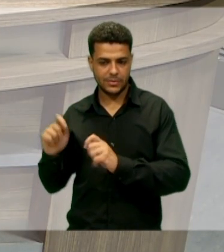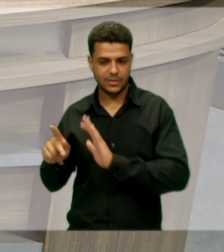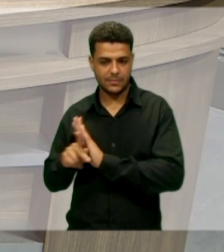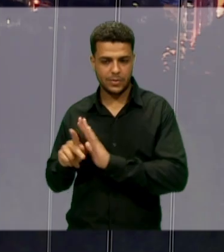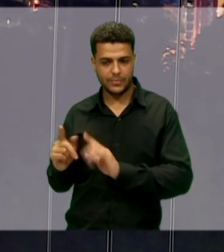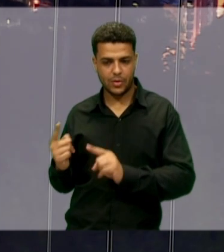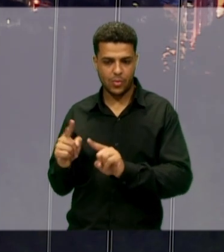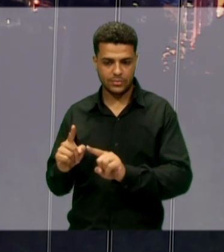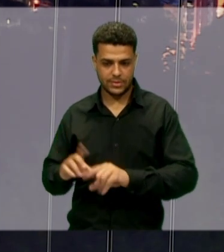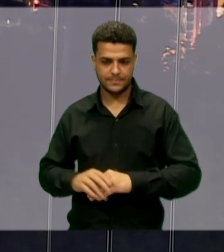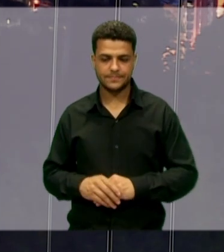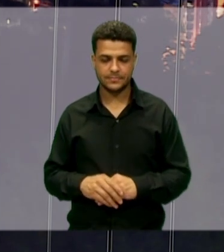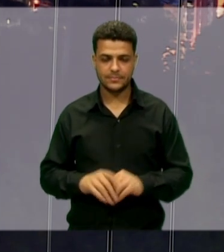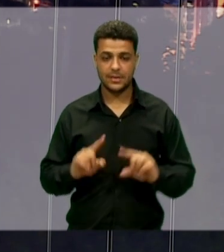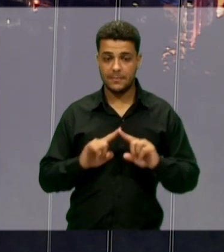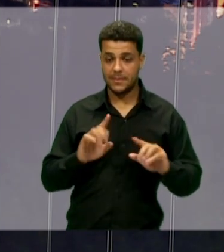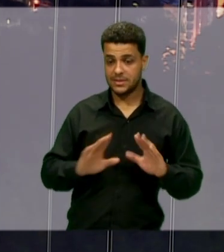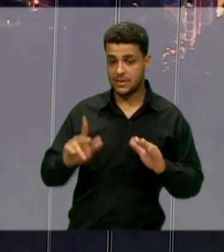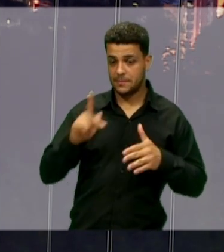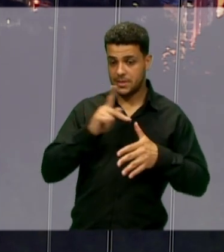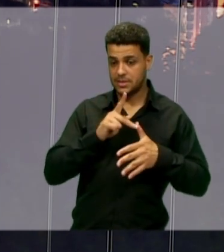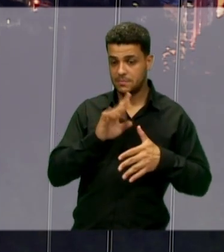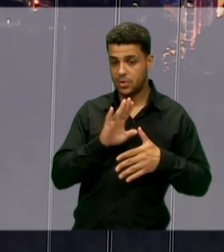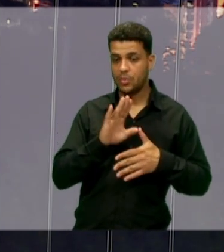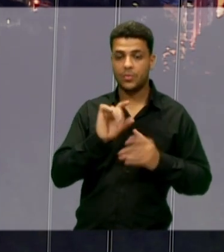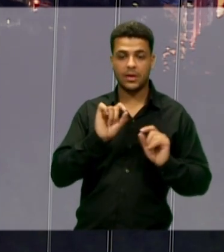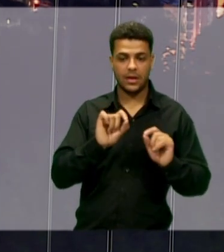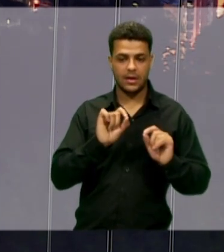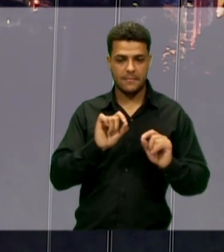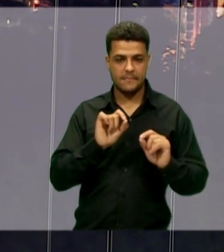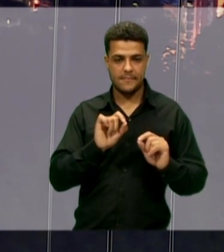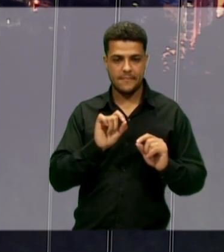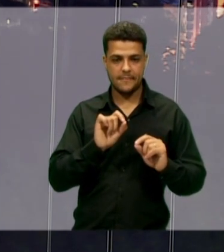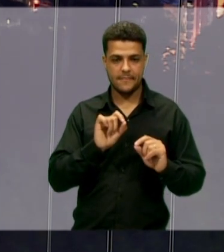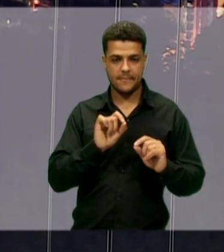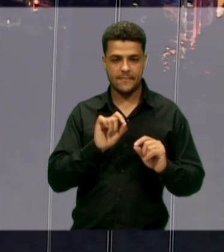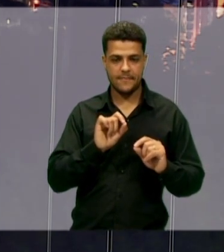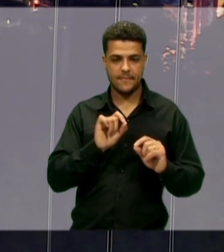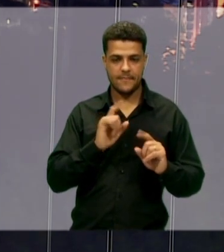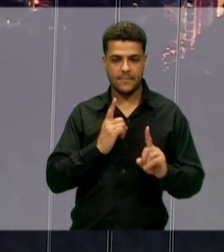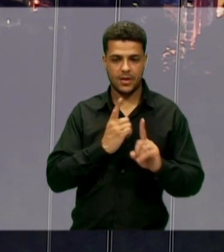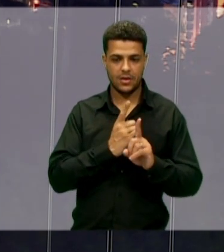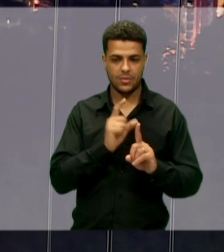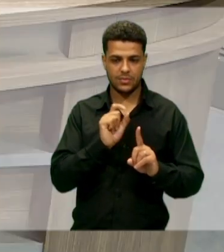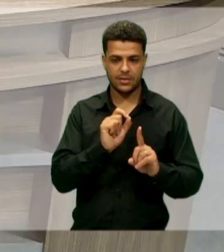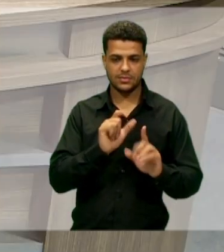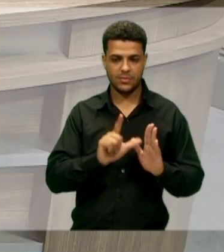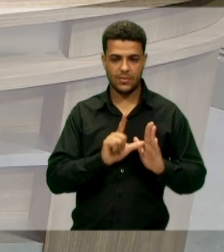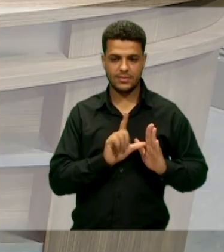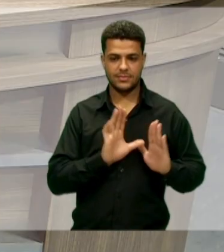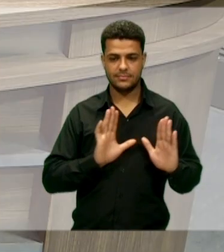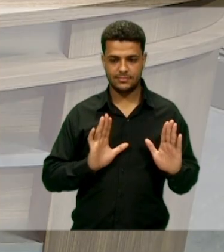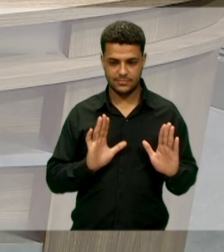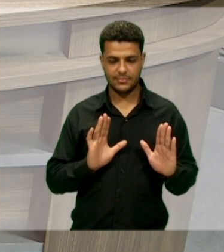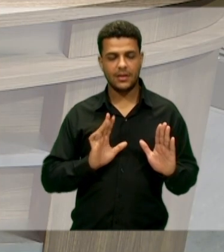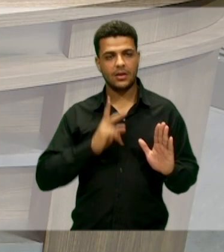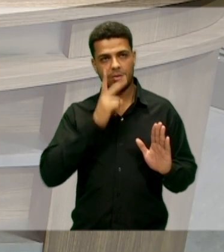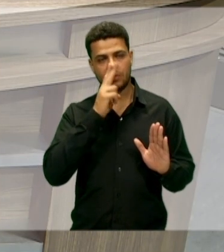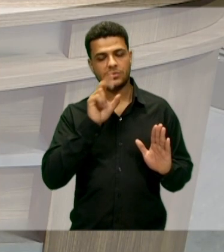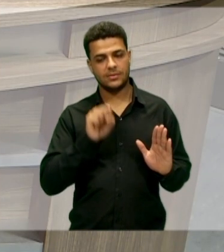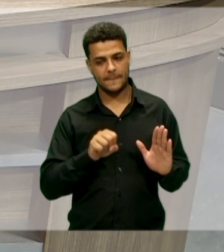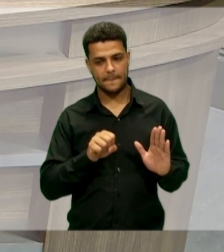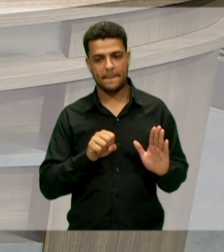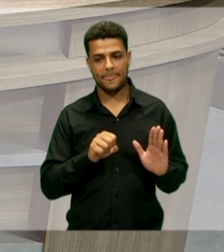Mas a principal ainda é a detecção precoce, né? Acredito que sim,